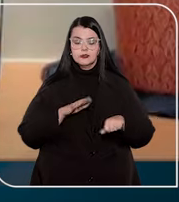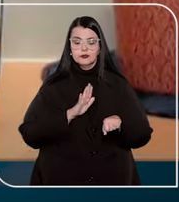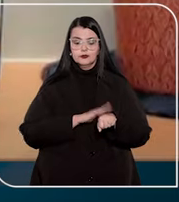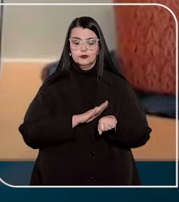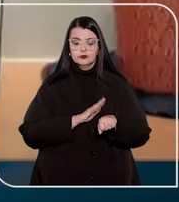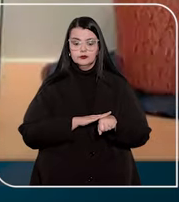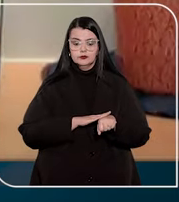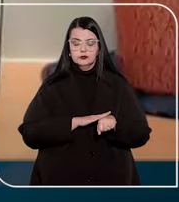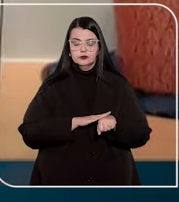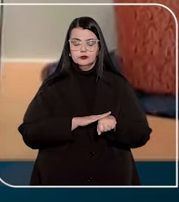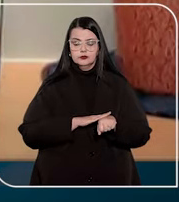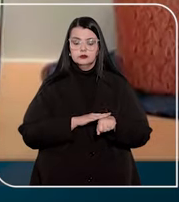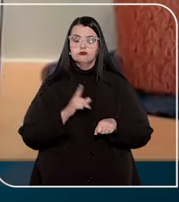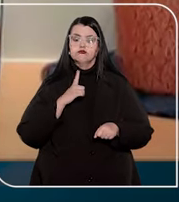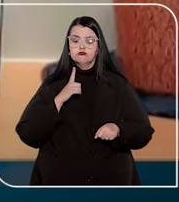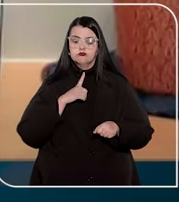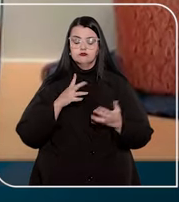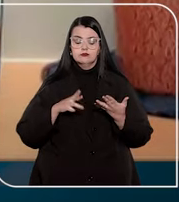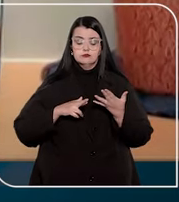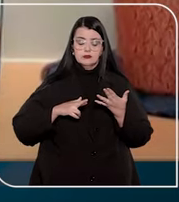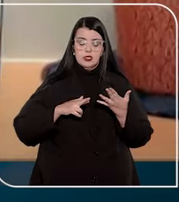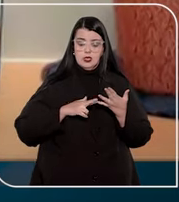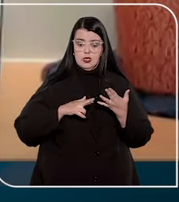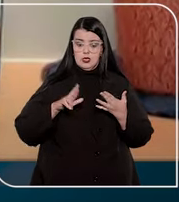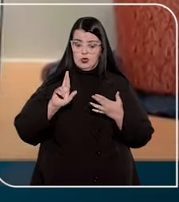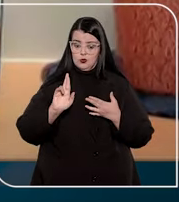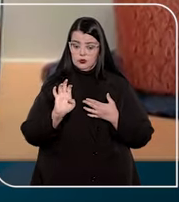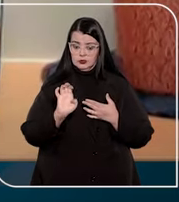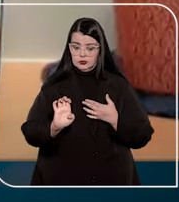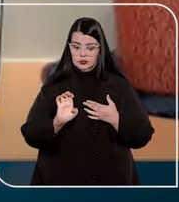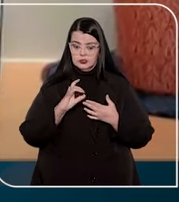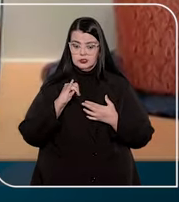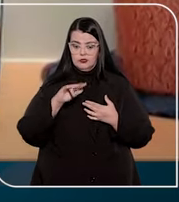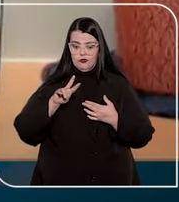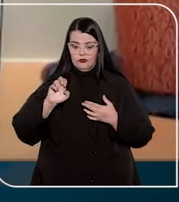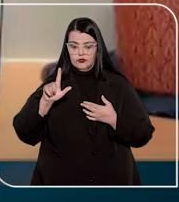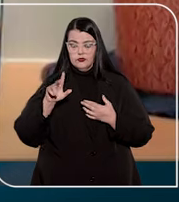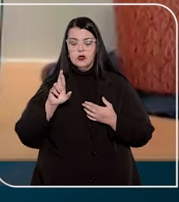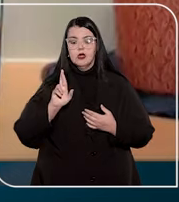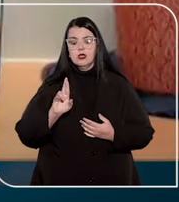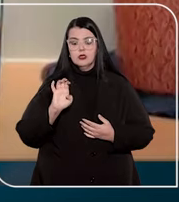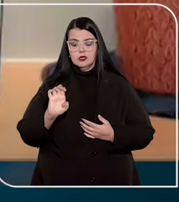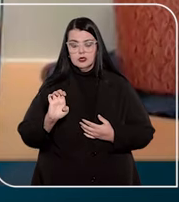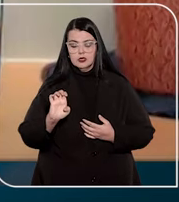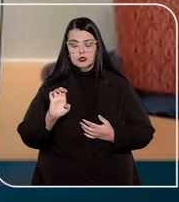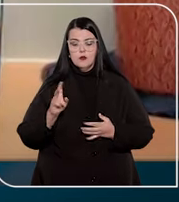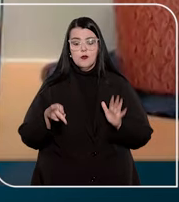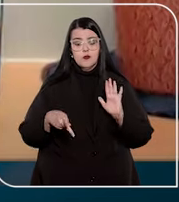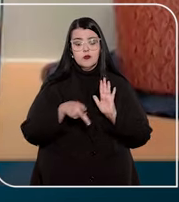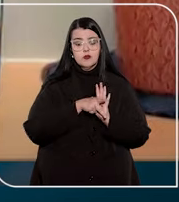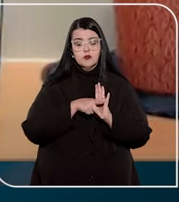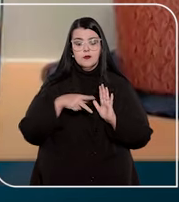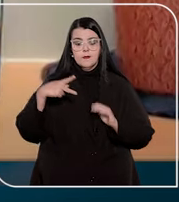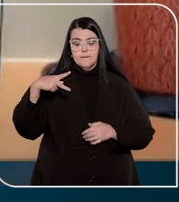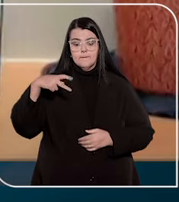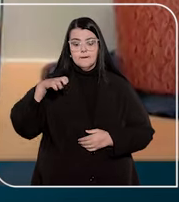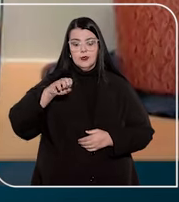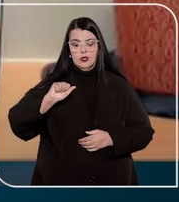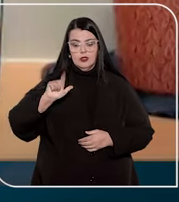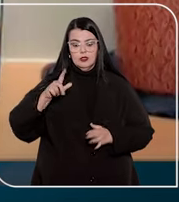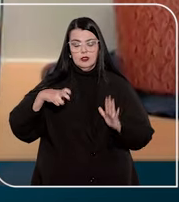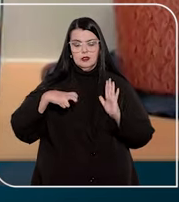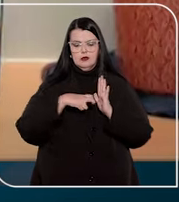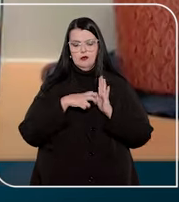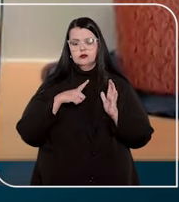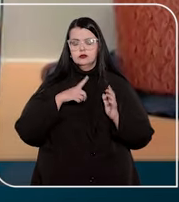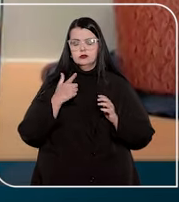vale tanto para o recurso extraordinário civil quanto para o recurso extraordinário na esfera penal.